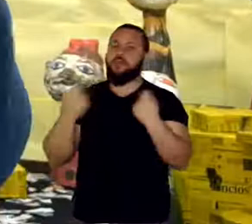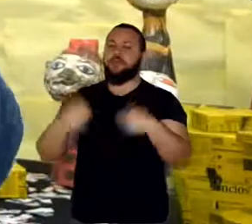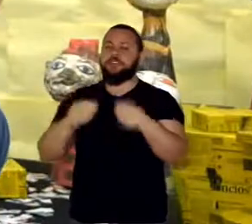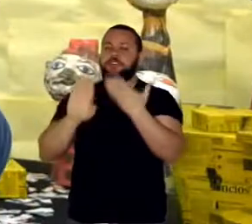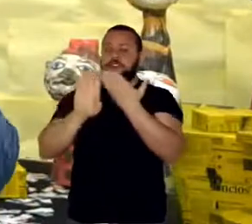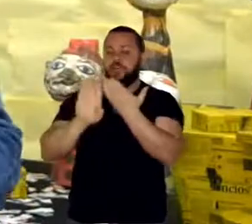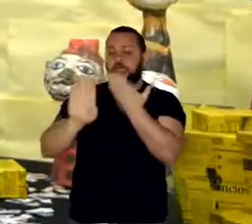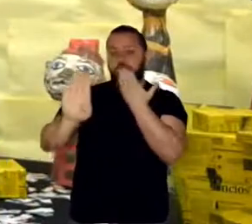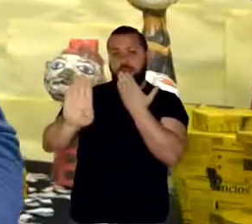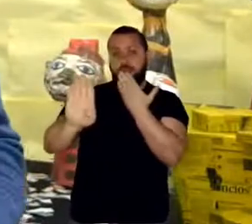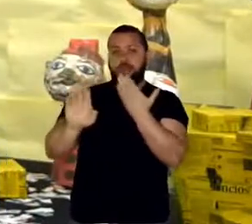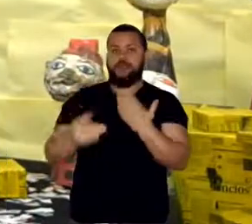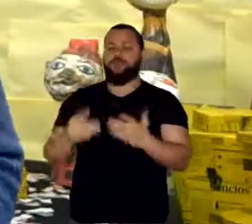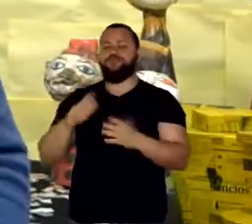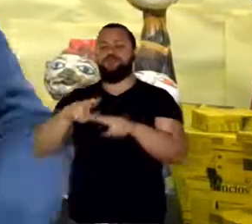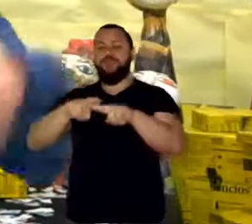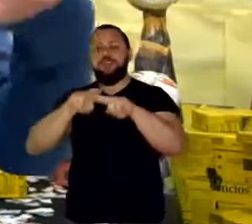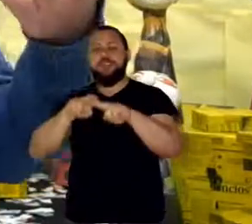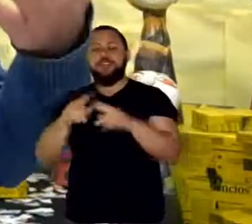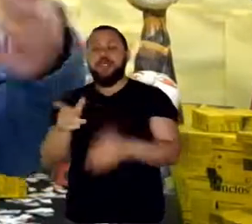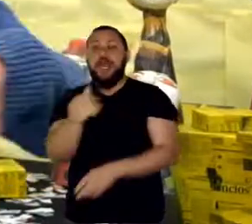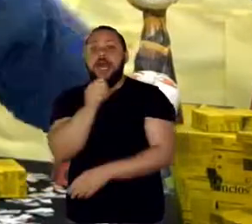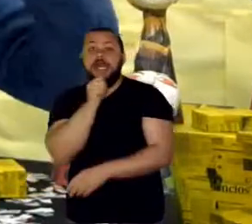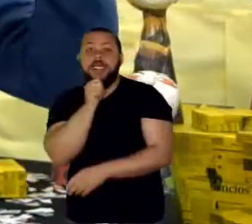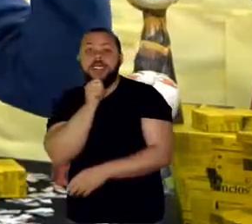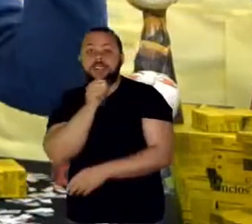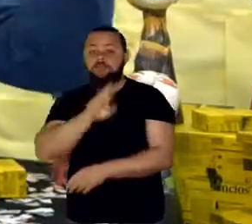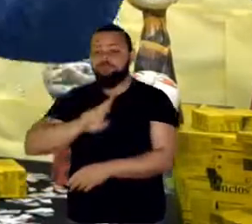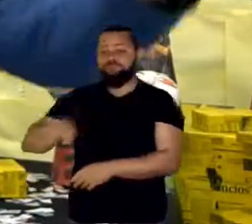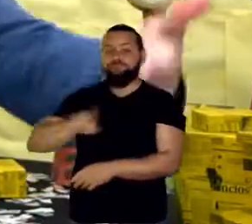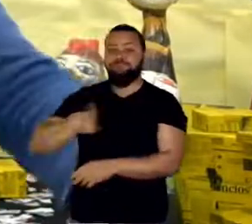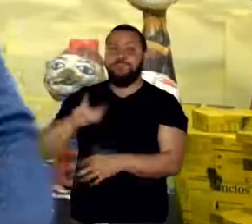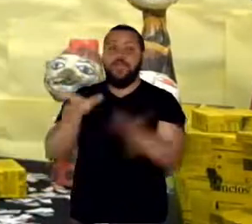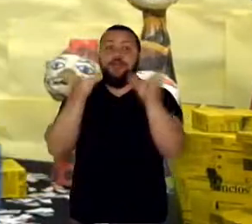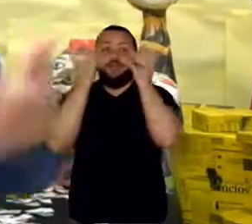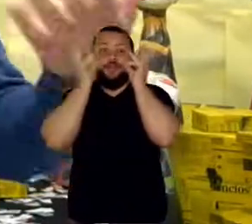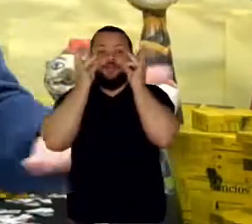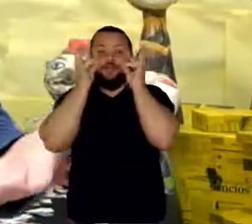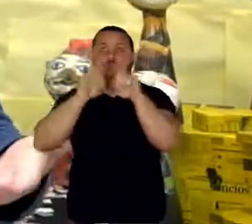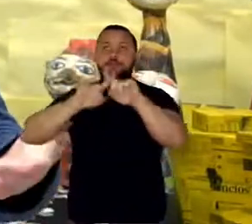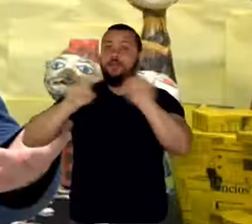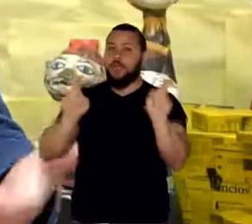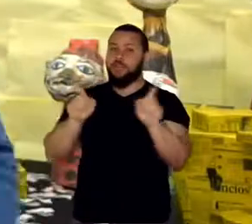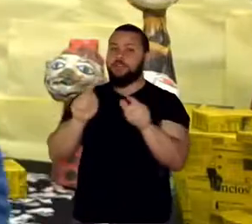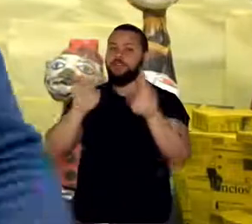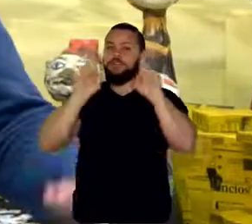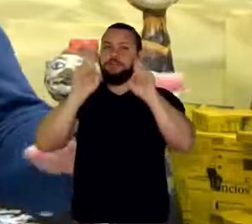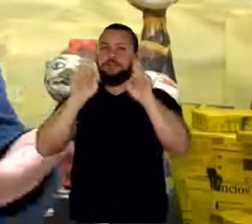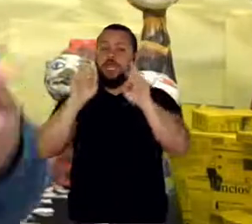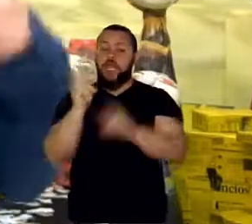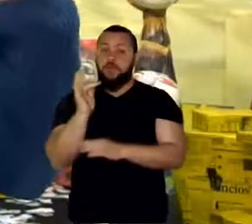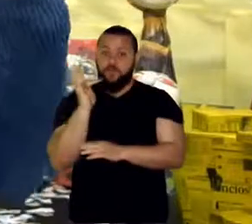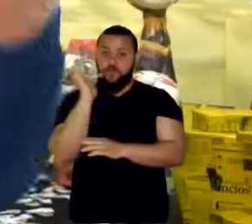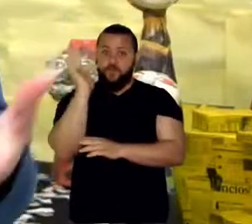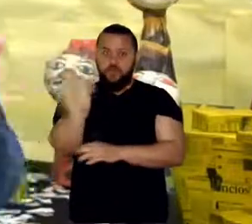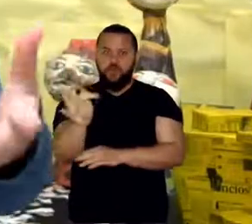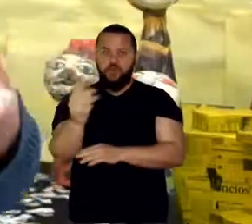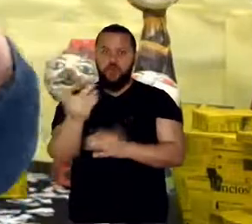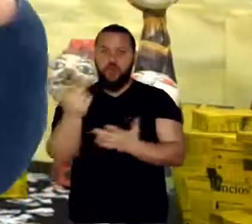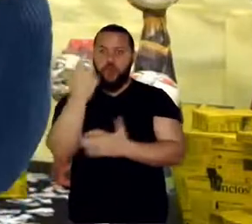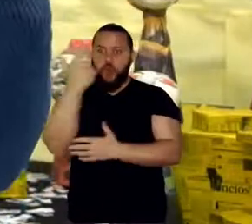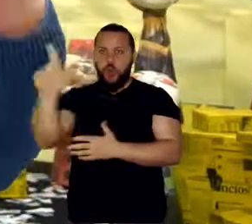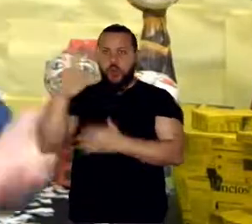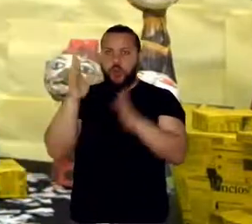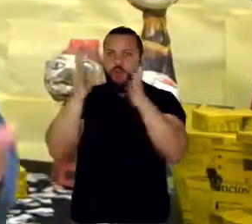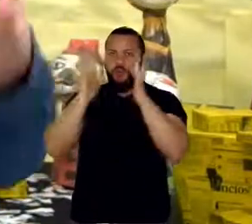festival ainda não é presencial. Mas esperamos que as próximas ações já possam ser presenciais. E nós temos